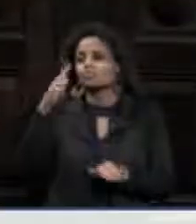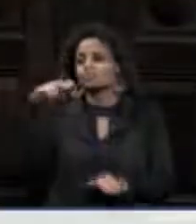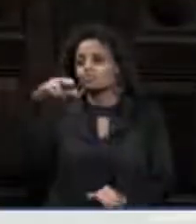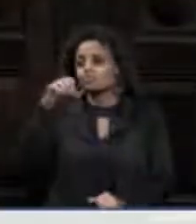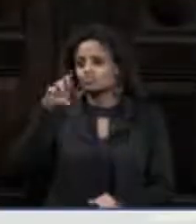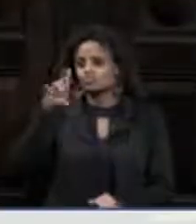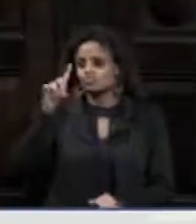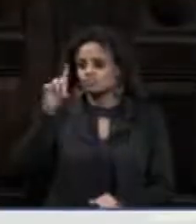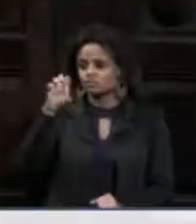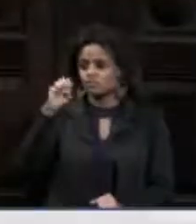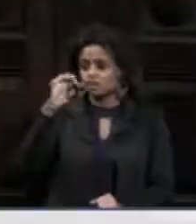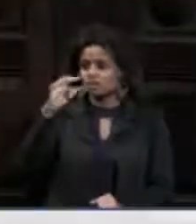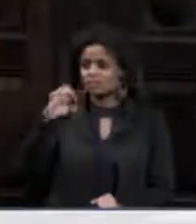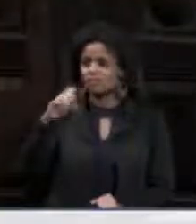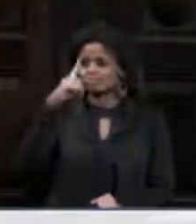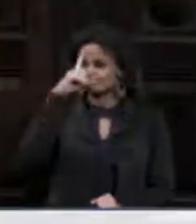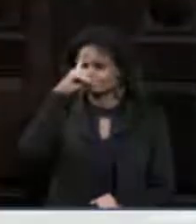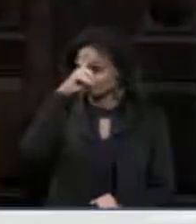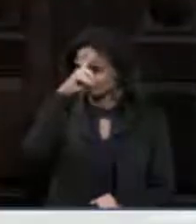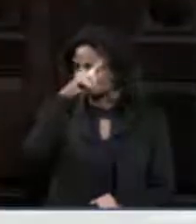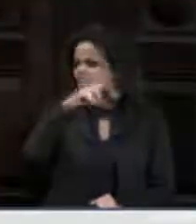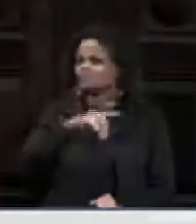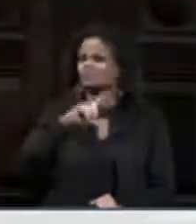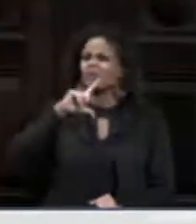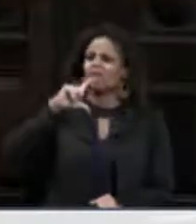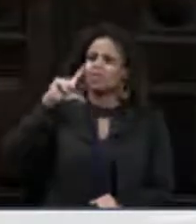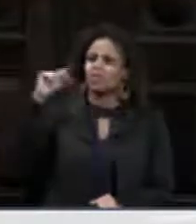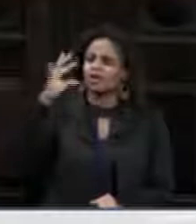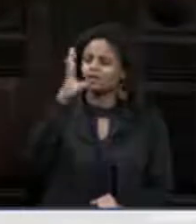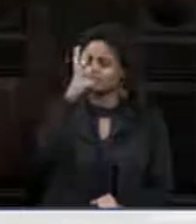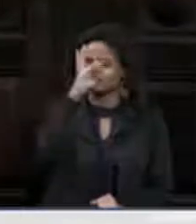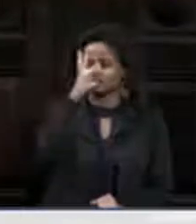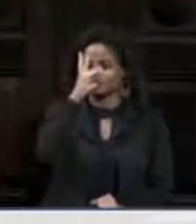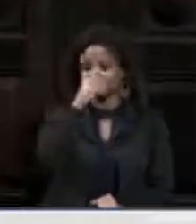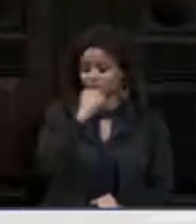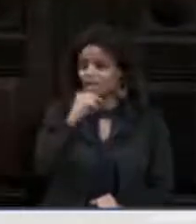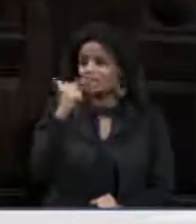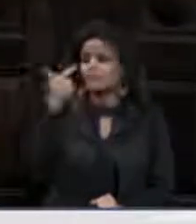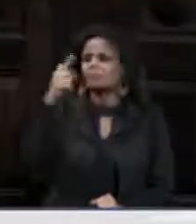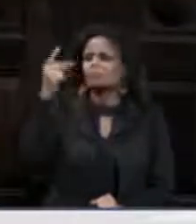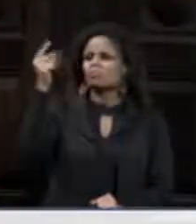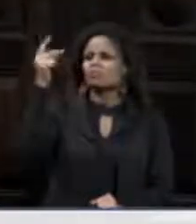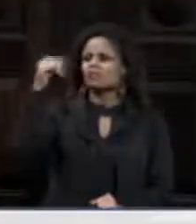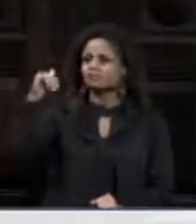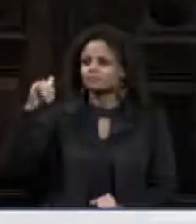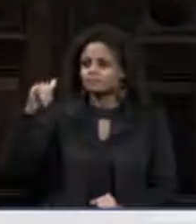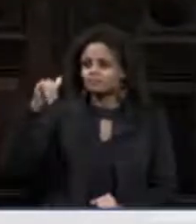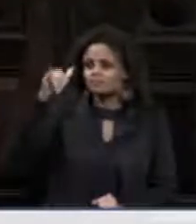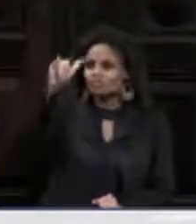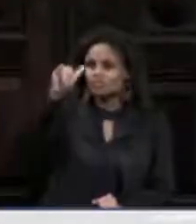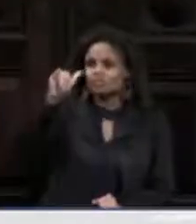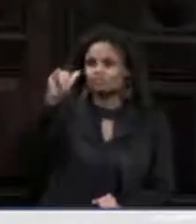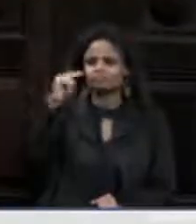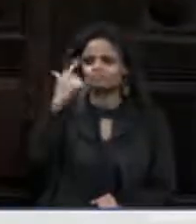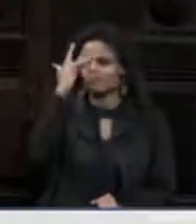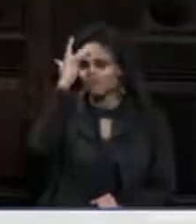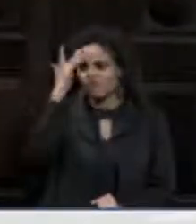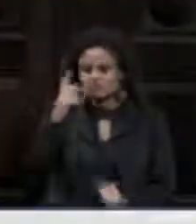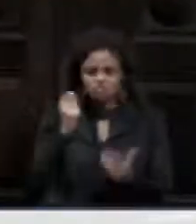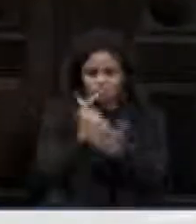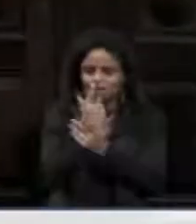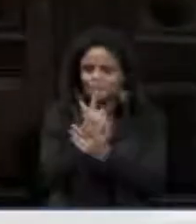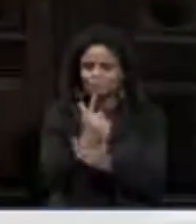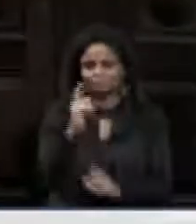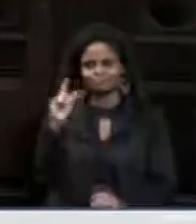e difícil. Não tínhamos ainda os aeroportos e a facilidade da compra de